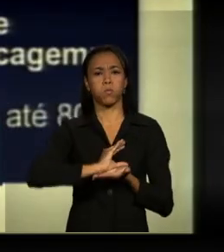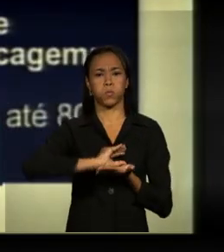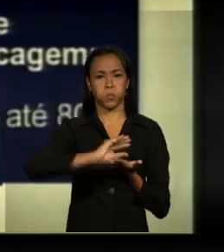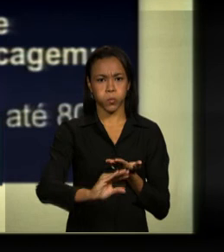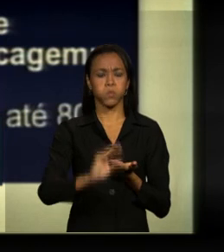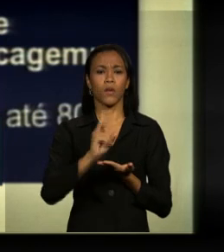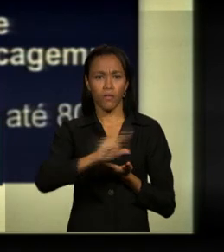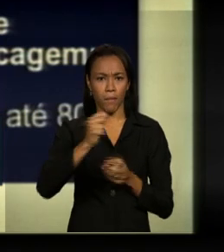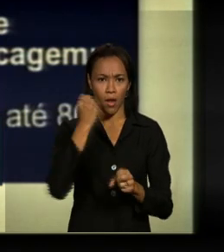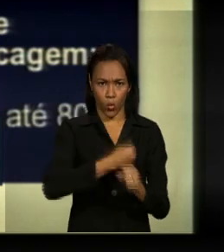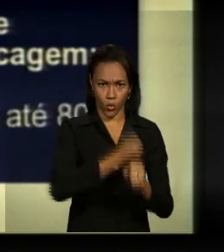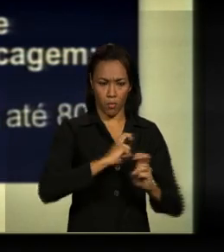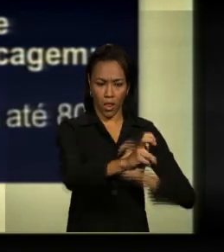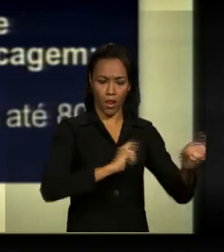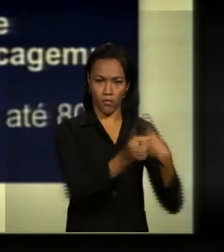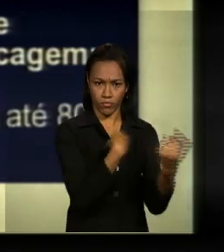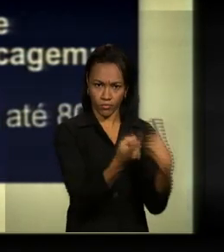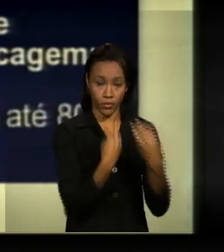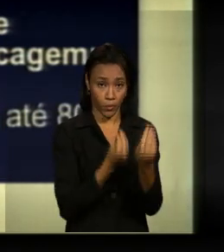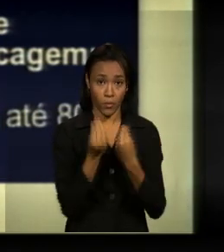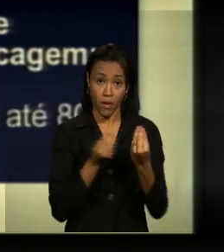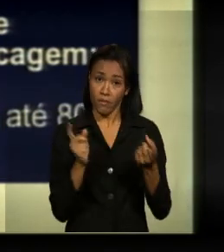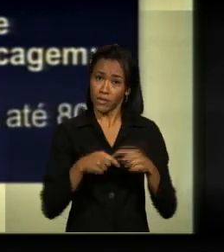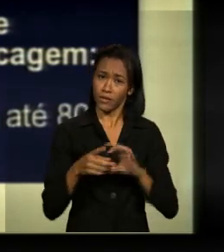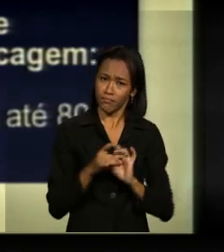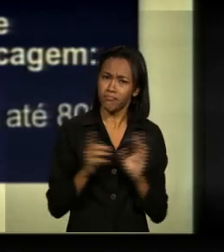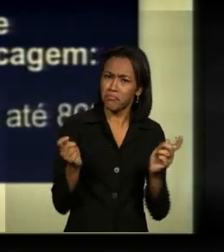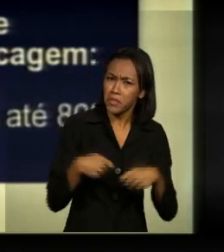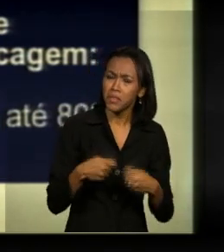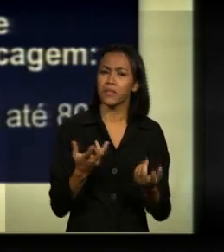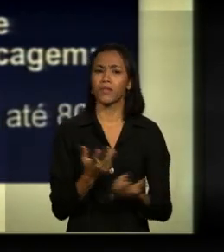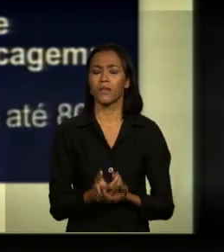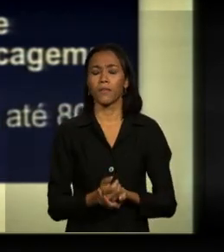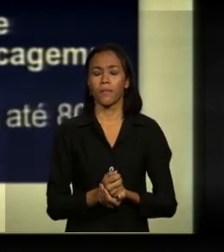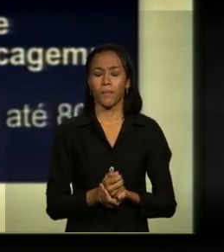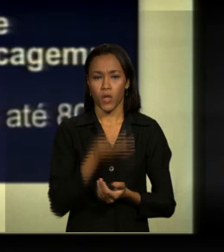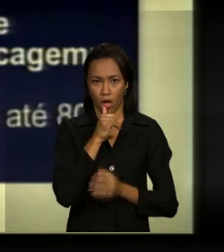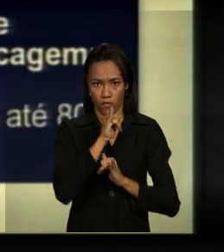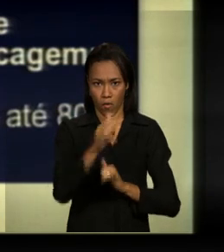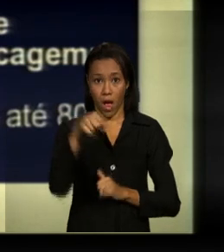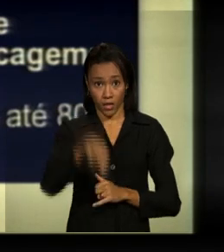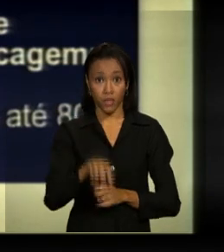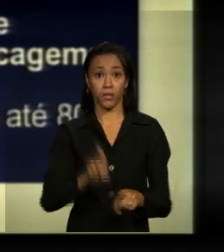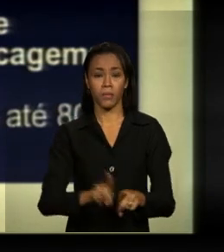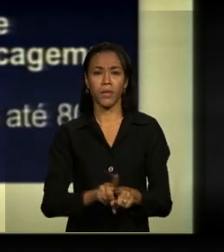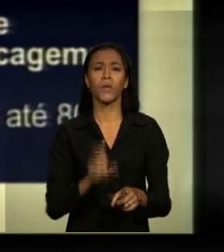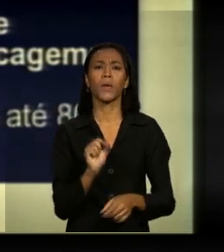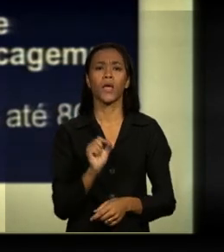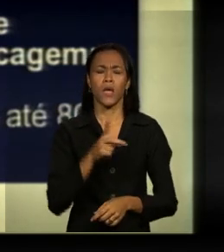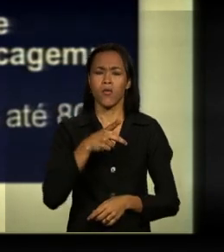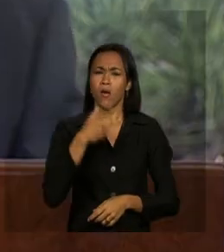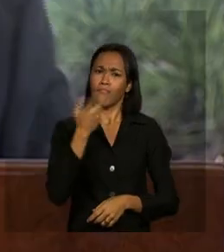que também será feito em condições favoráveis dispensável aqui é mencionar